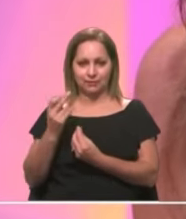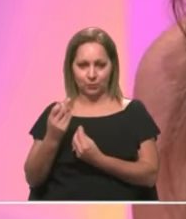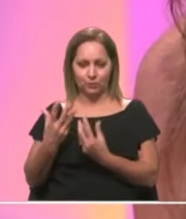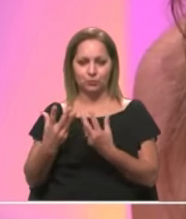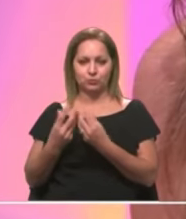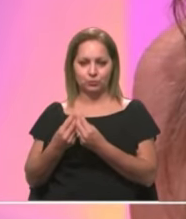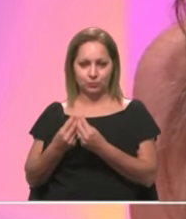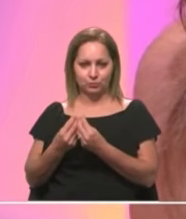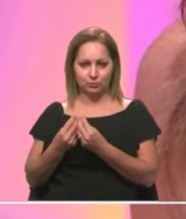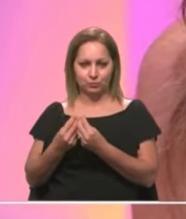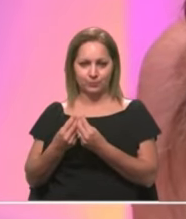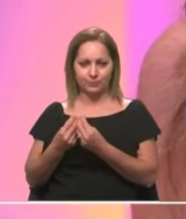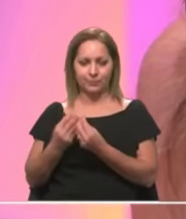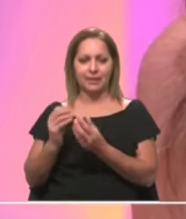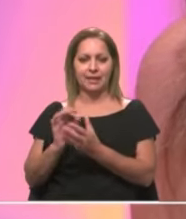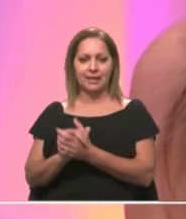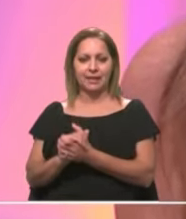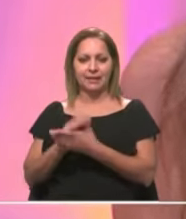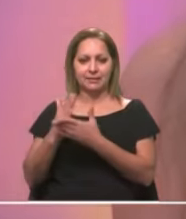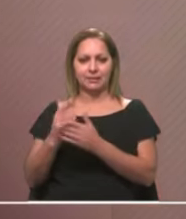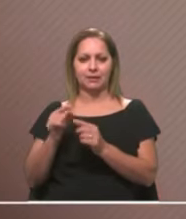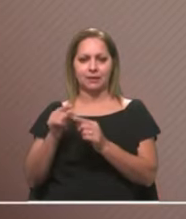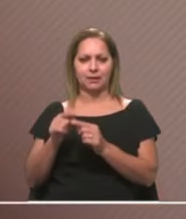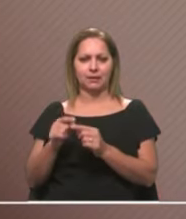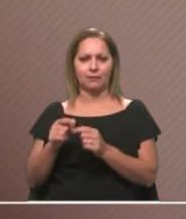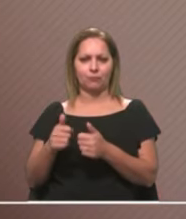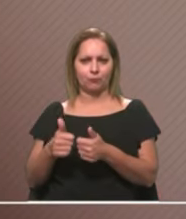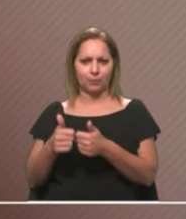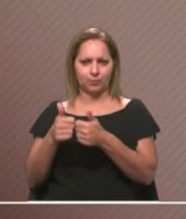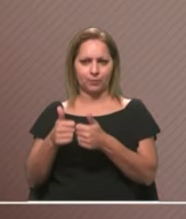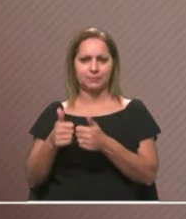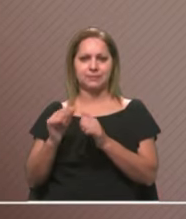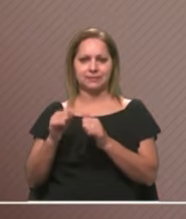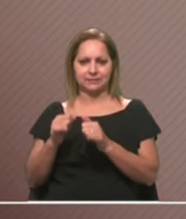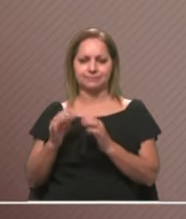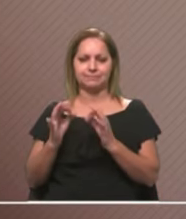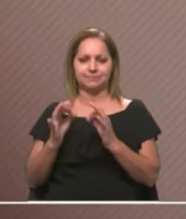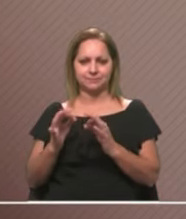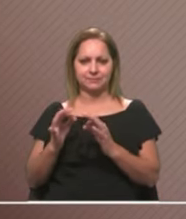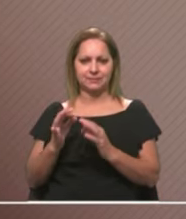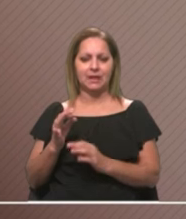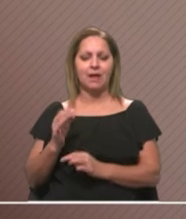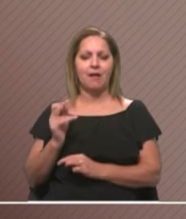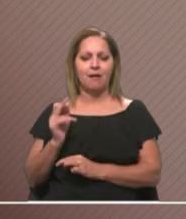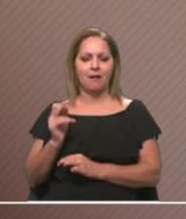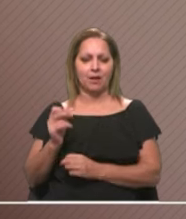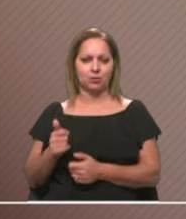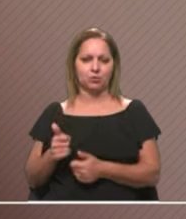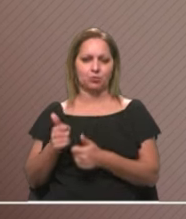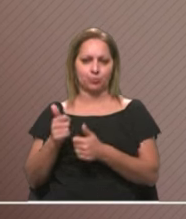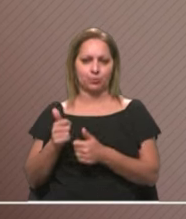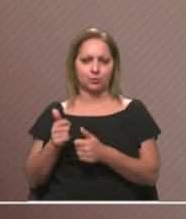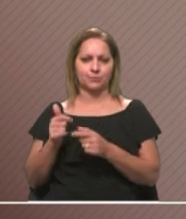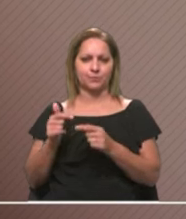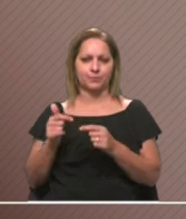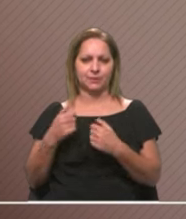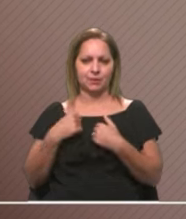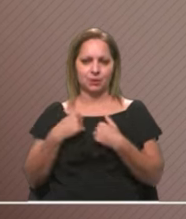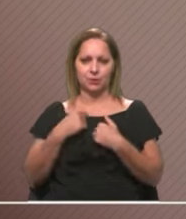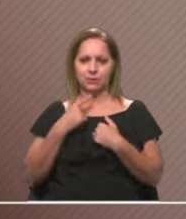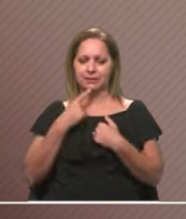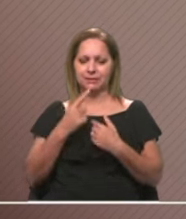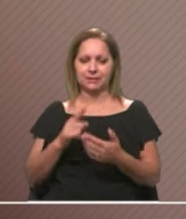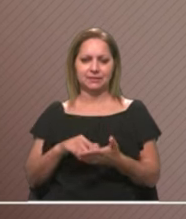5 anos juntos. Foram 5 anos bons? Muito bons. Sim, foram anos muito bons. É assim, eu digo sempre